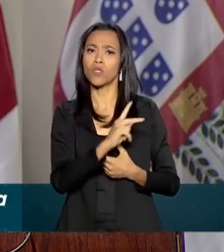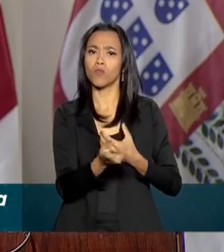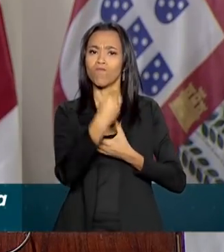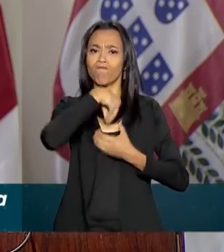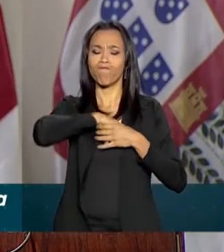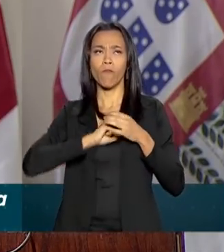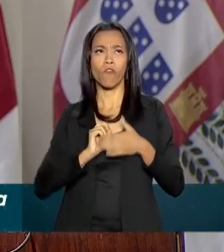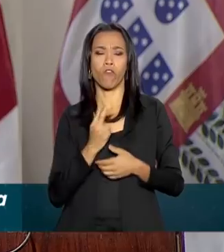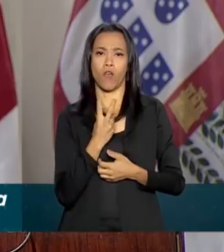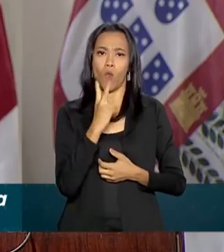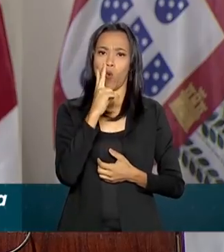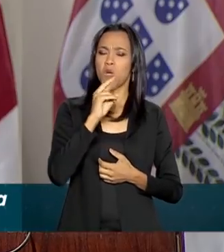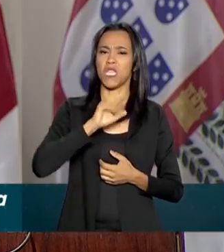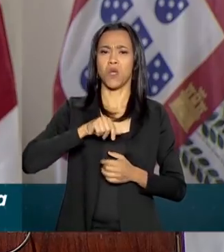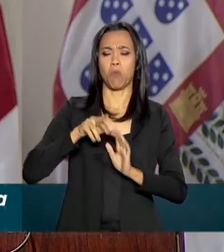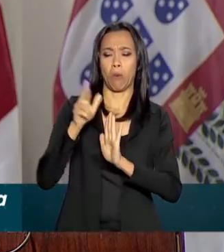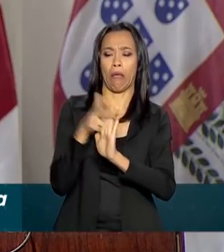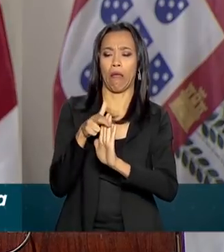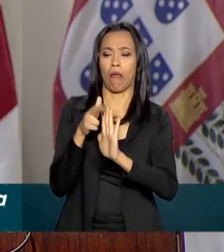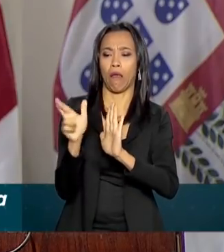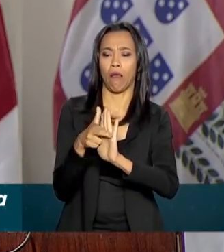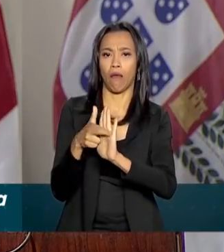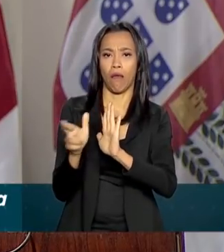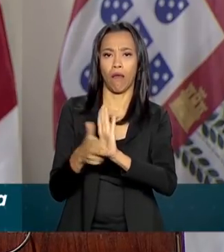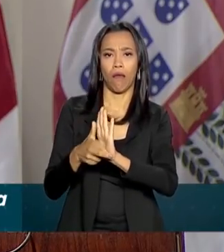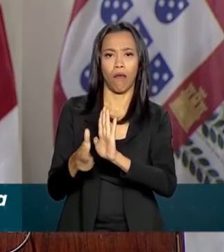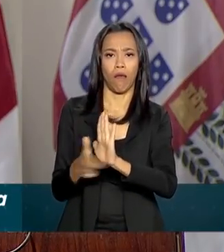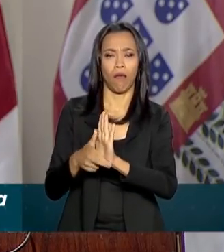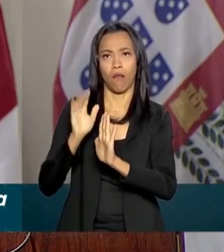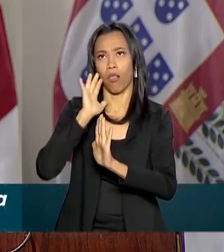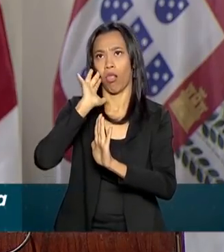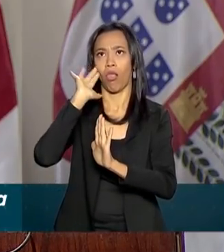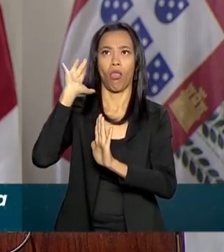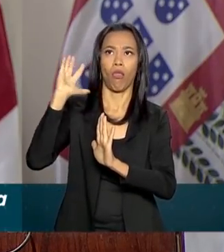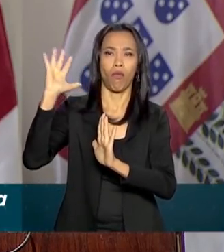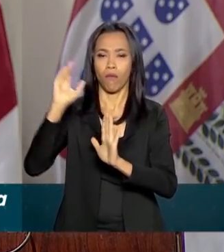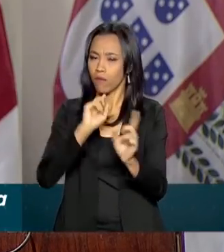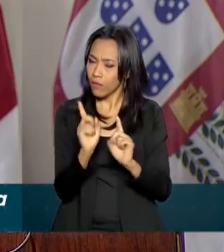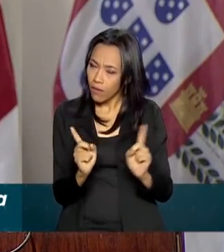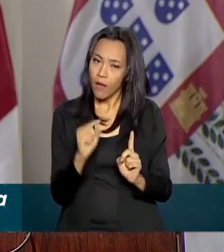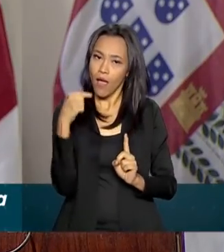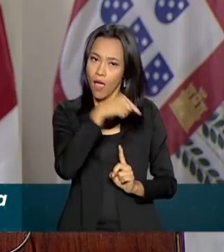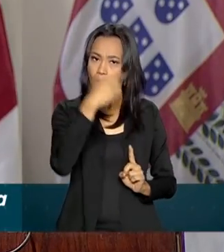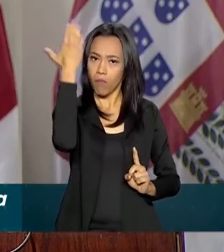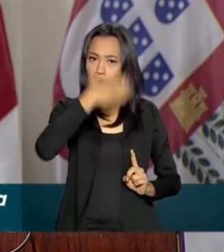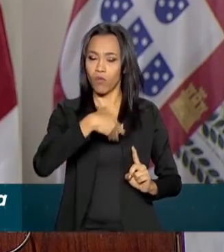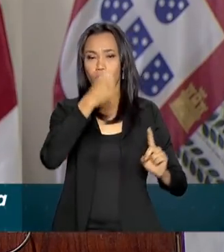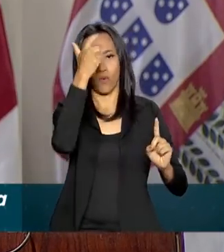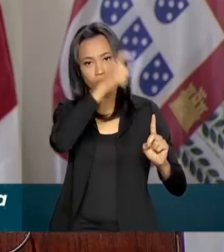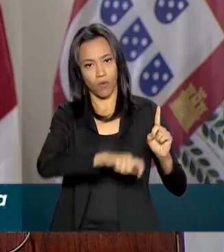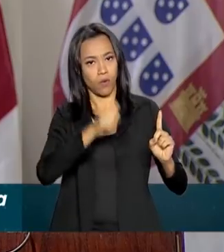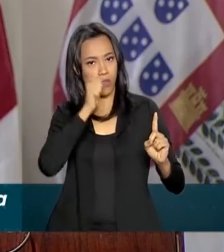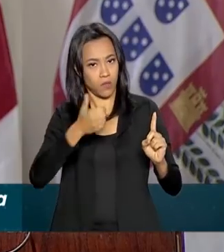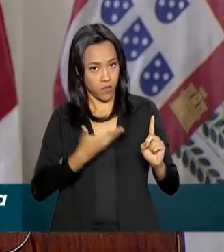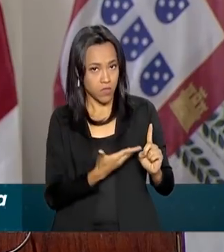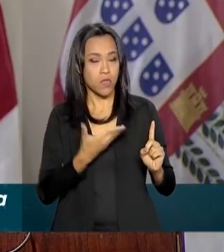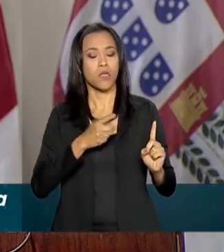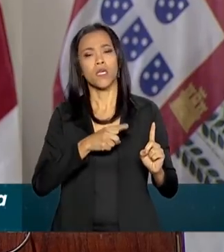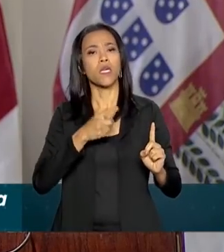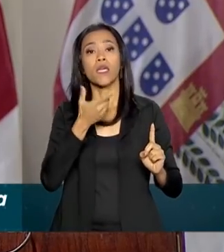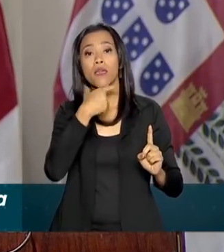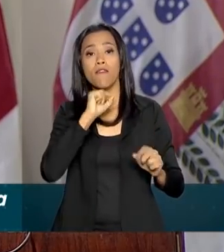e não por regras abstratas para se mostrou que aqueles que fazem a política externa é preciso